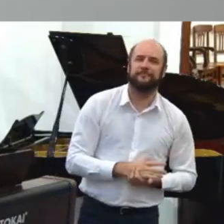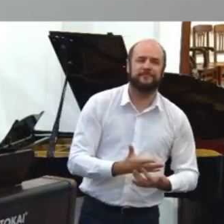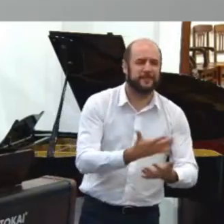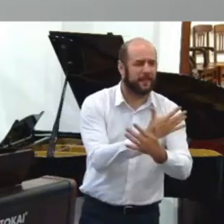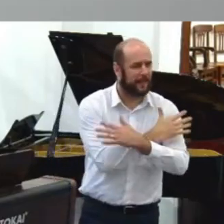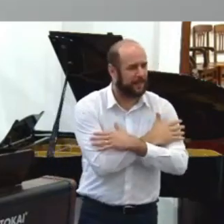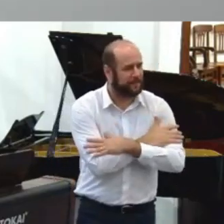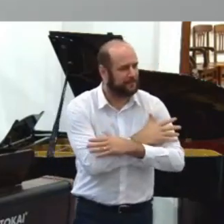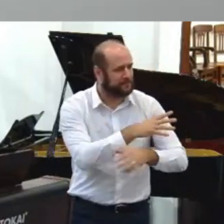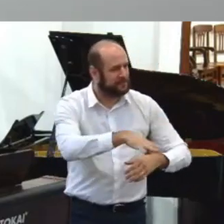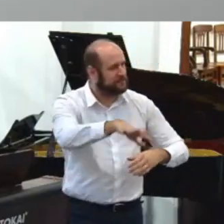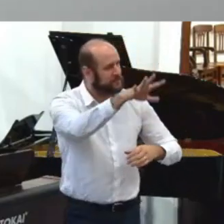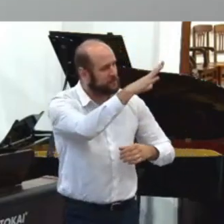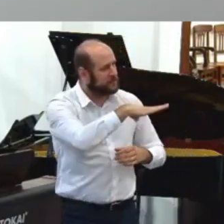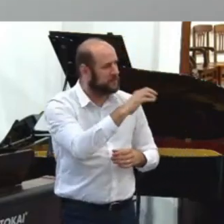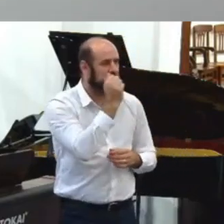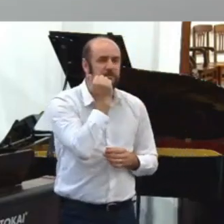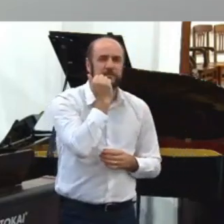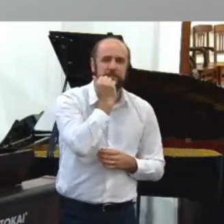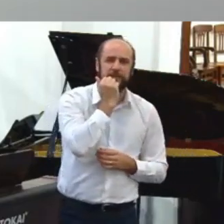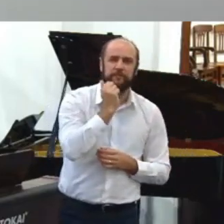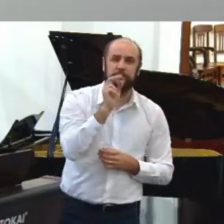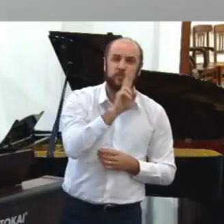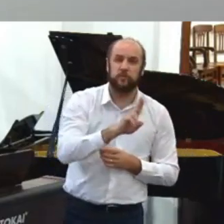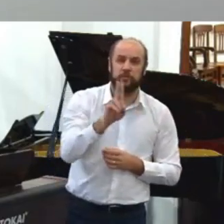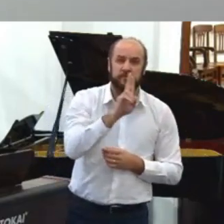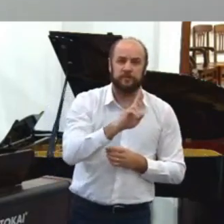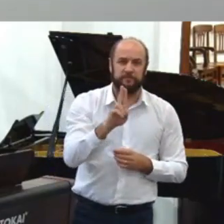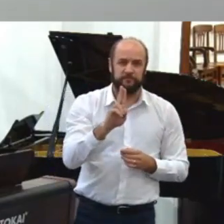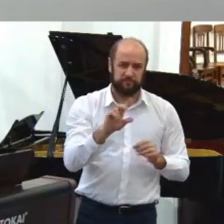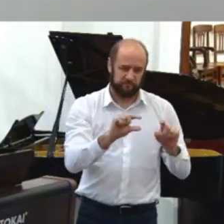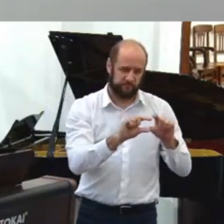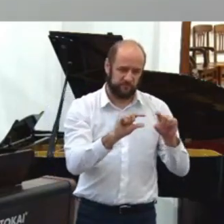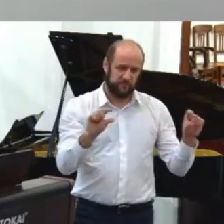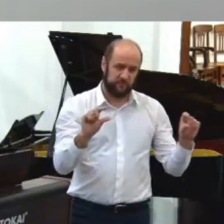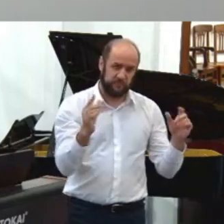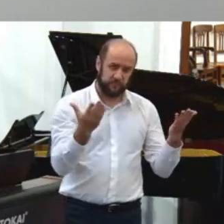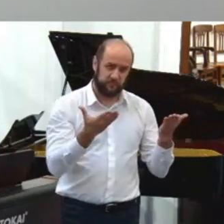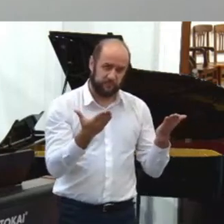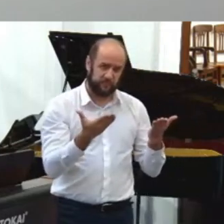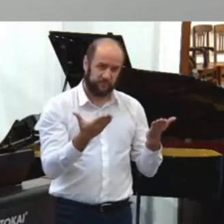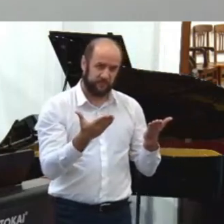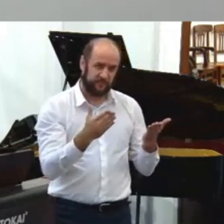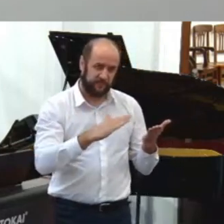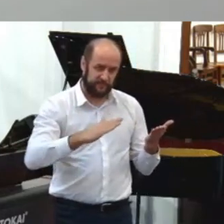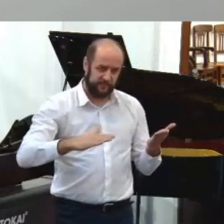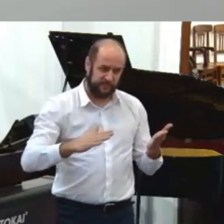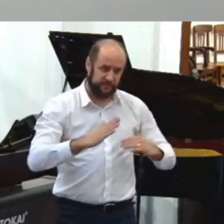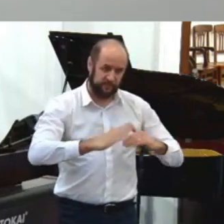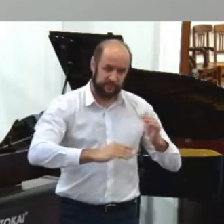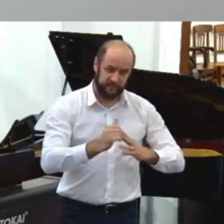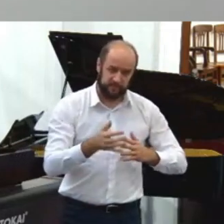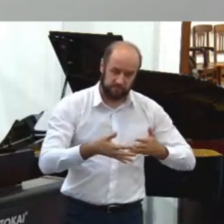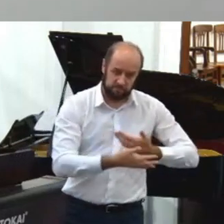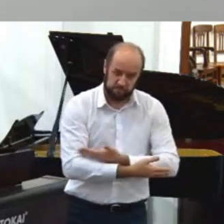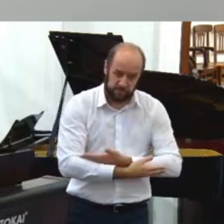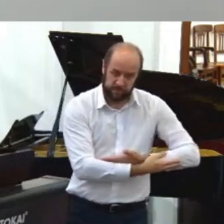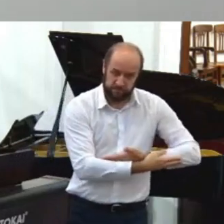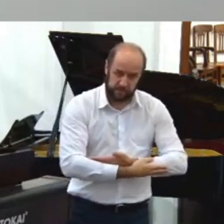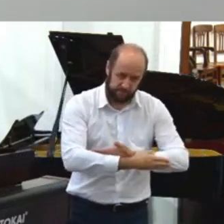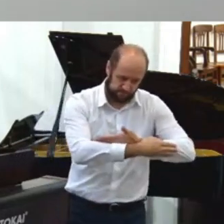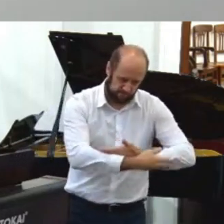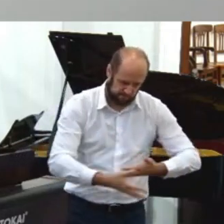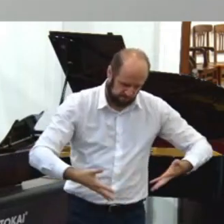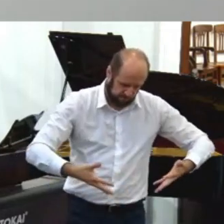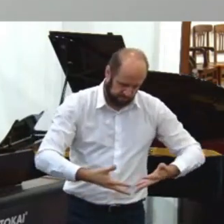assim a todas as nossas mães, eu uso essa ilustração aqui com as nossas crianças. Façam a ilustração de um bebê dentro